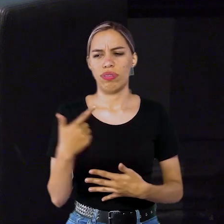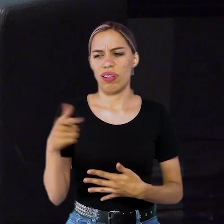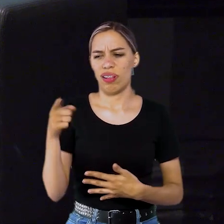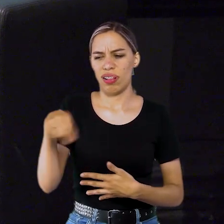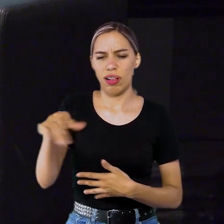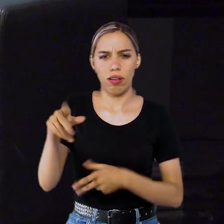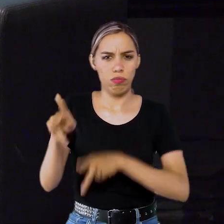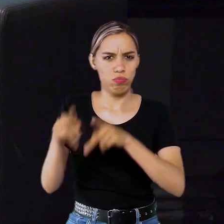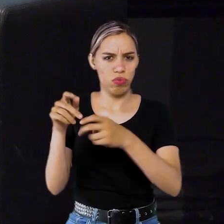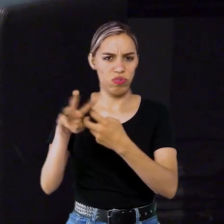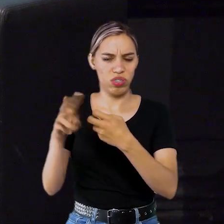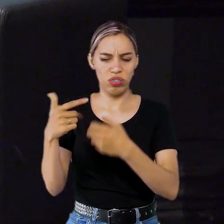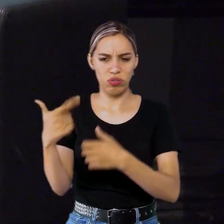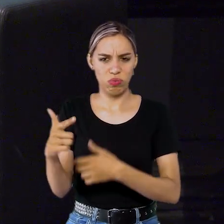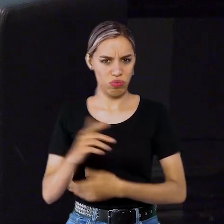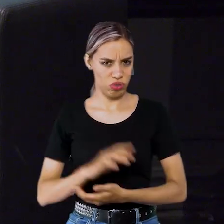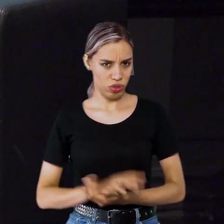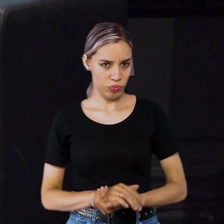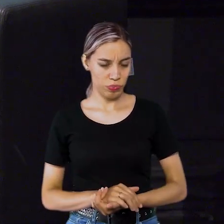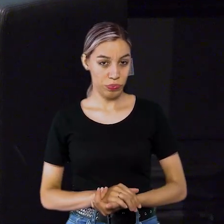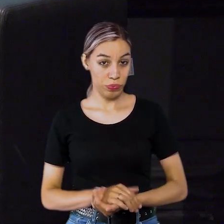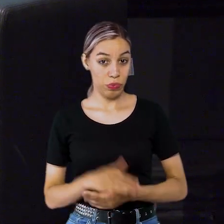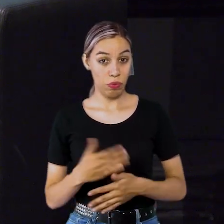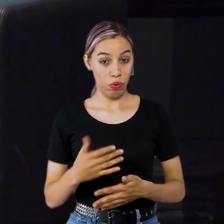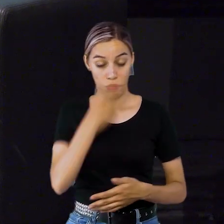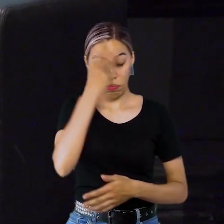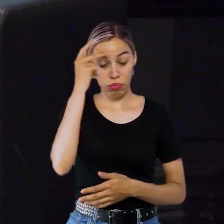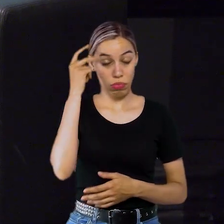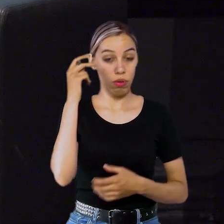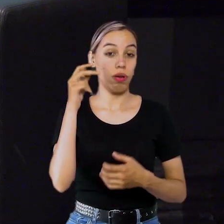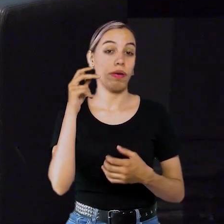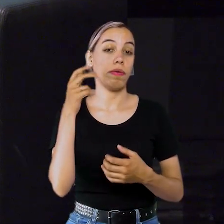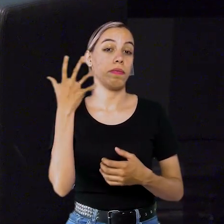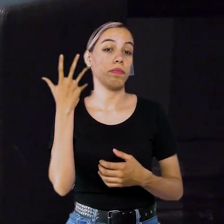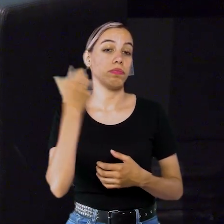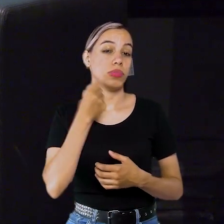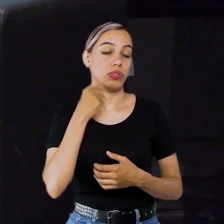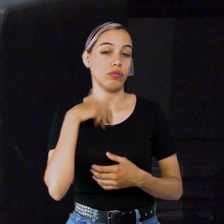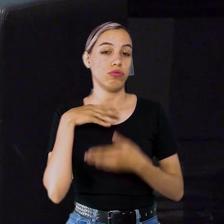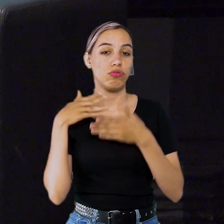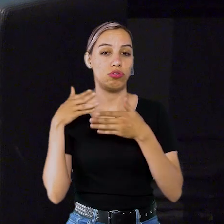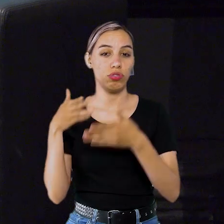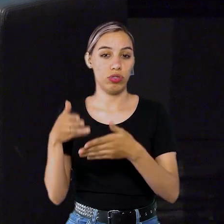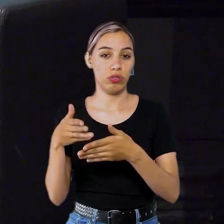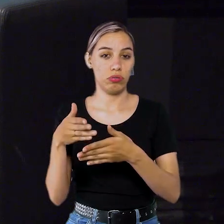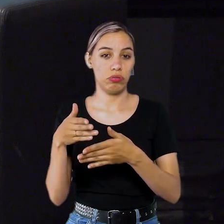existia isso. E aí, quando o branco chegou e o colonizador chegou e viu aquilo, ele